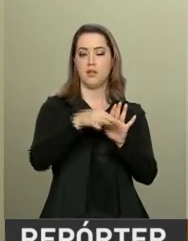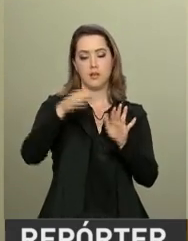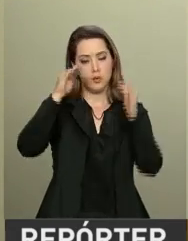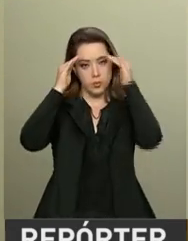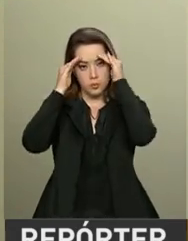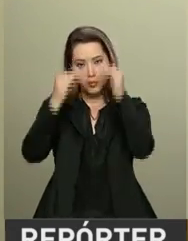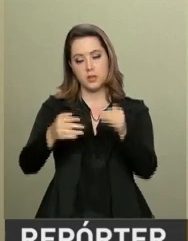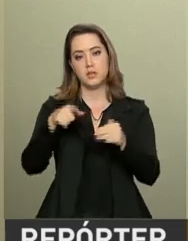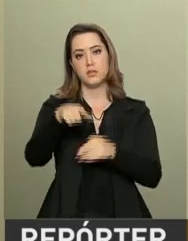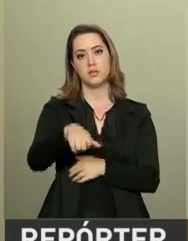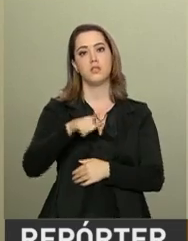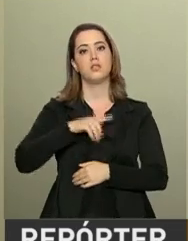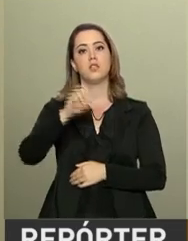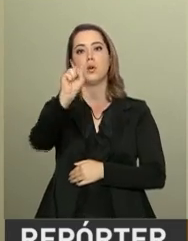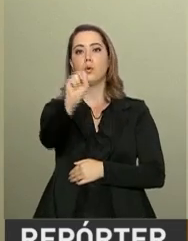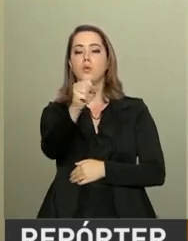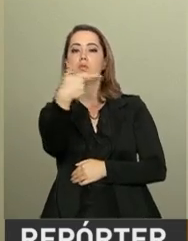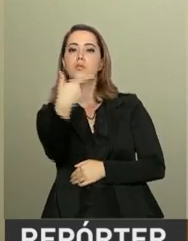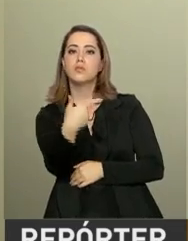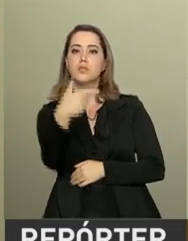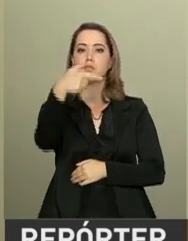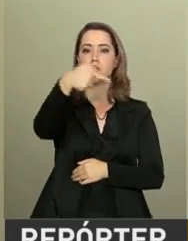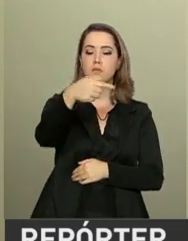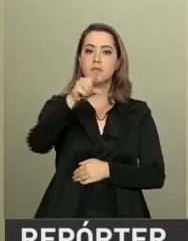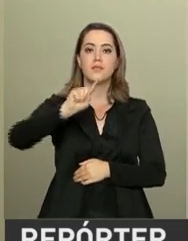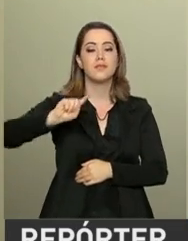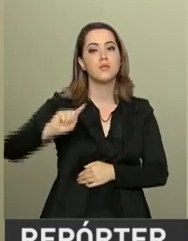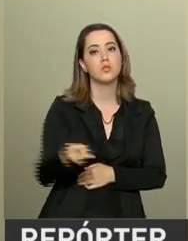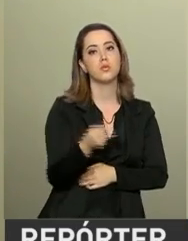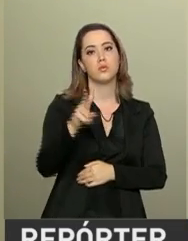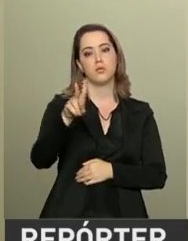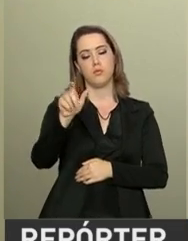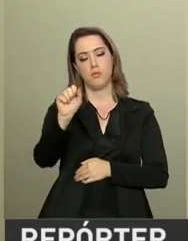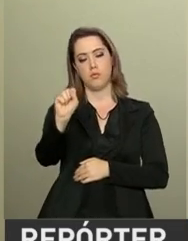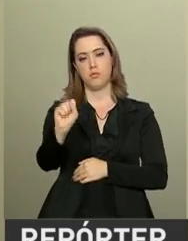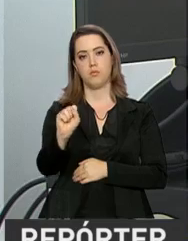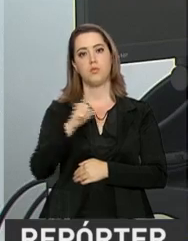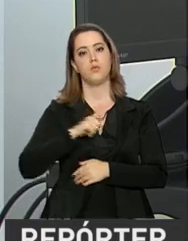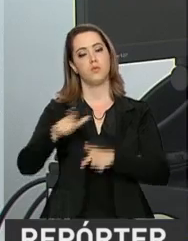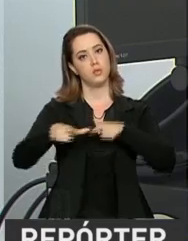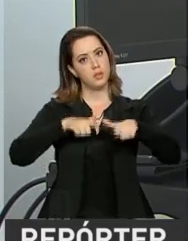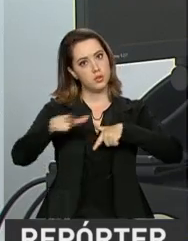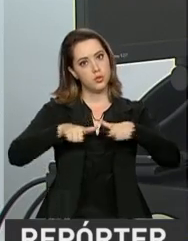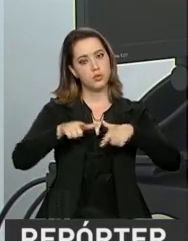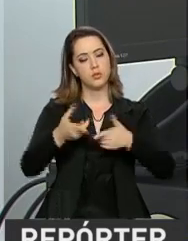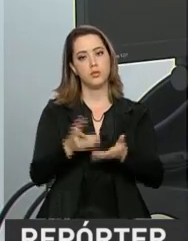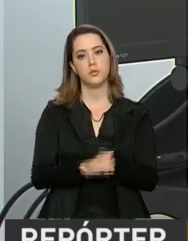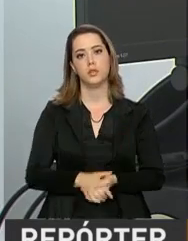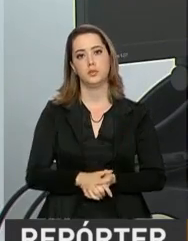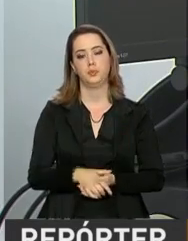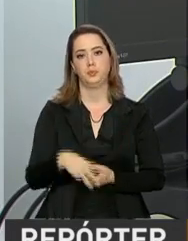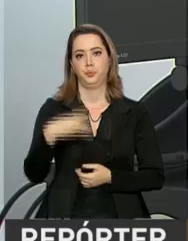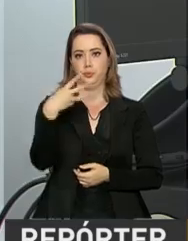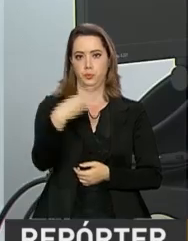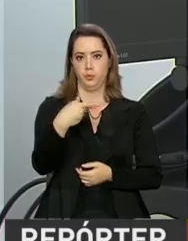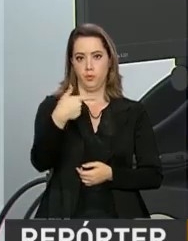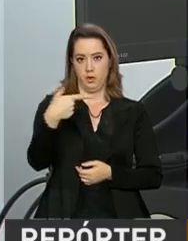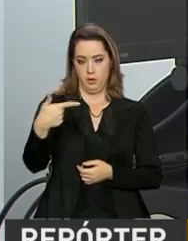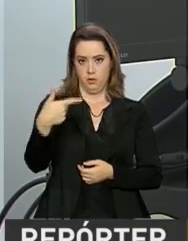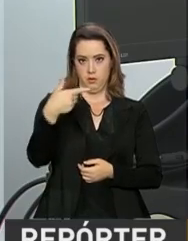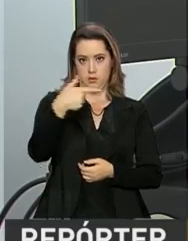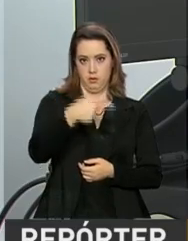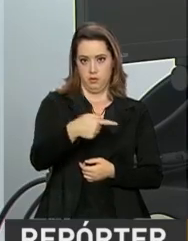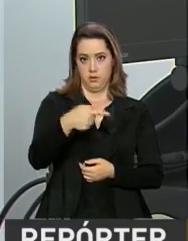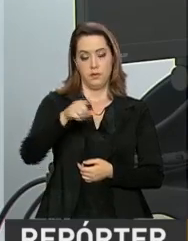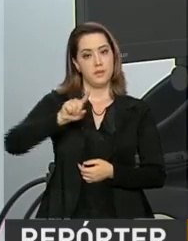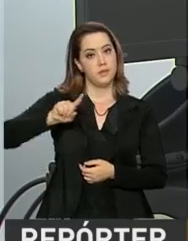827.000 vagas de emprego estariam disponíveis no país para essa população 327.000 dessas vagas estão